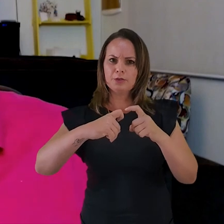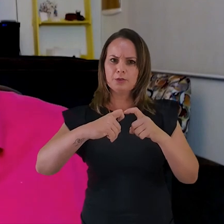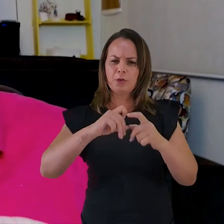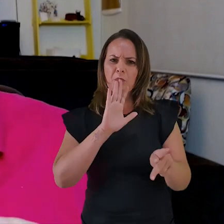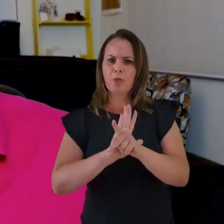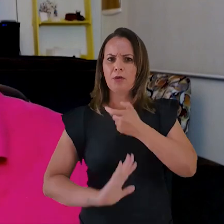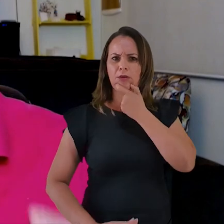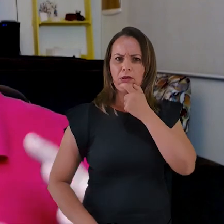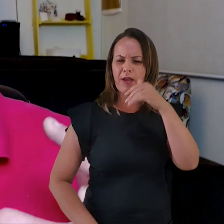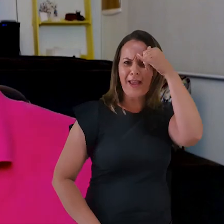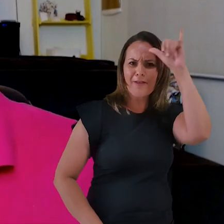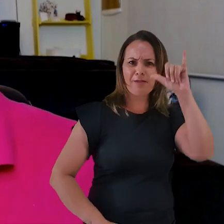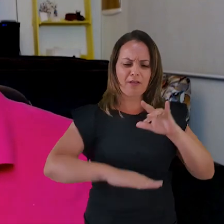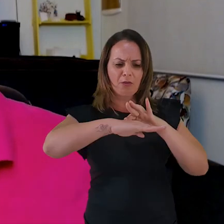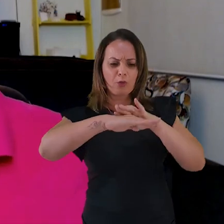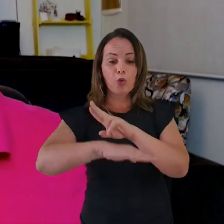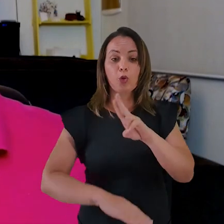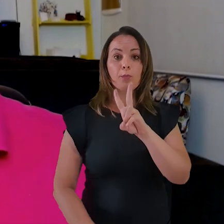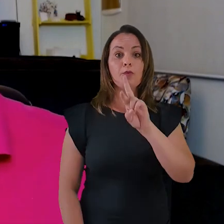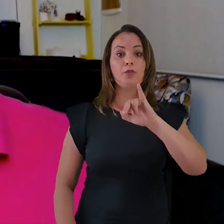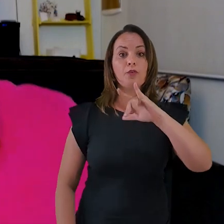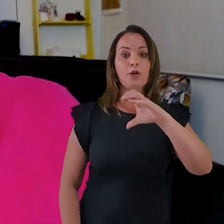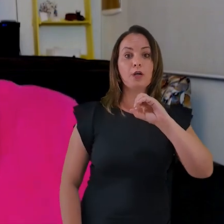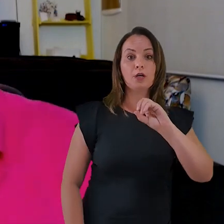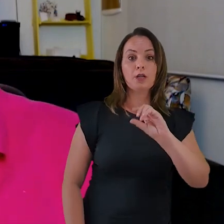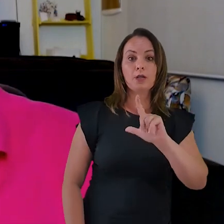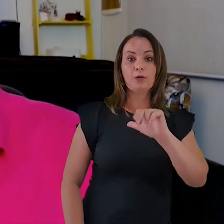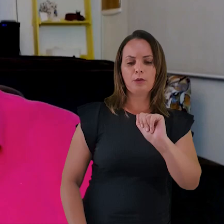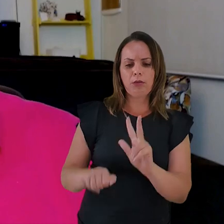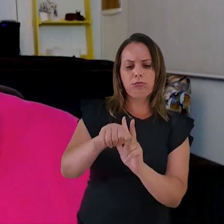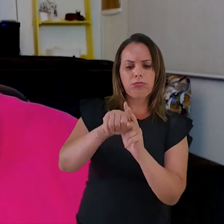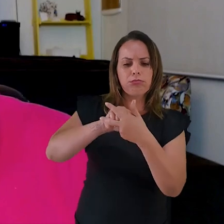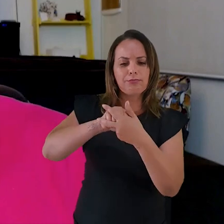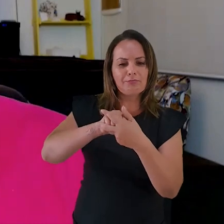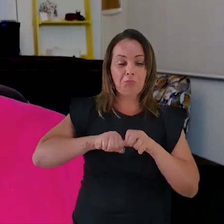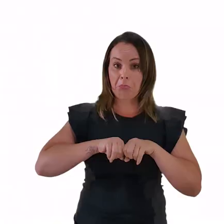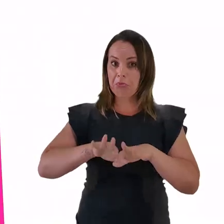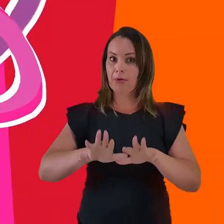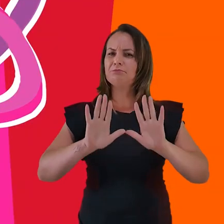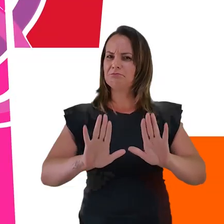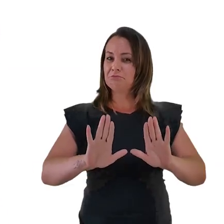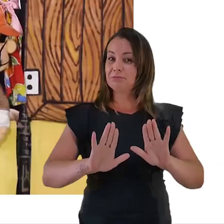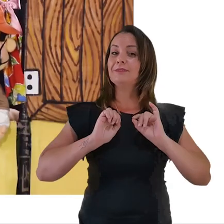uma doença terrível chamada varíola. Mas quem vai contar melhor essa história é o Bola de Meia.